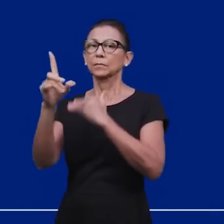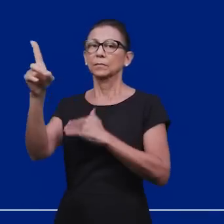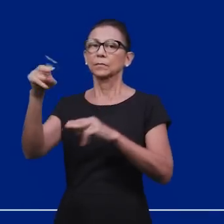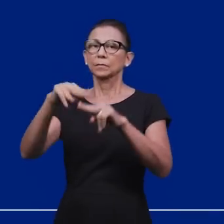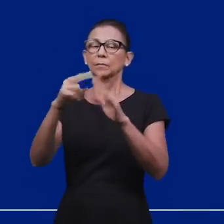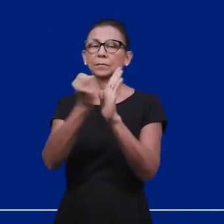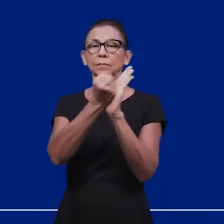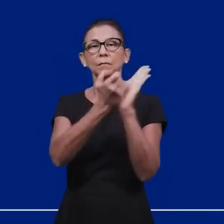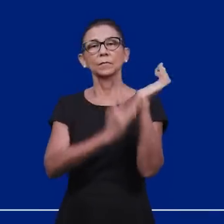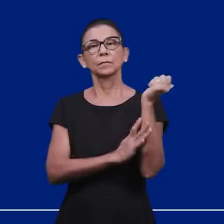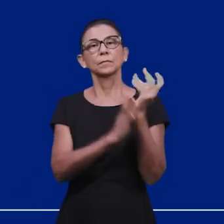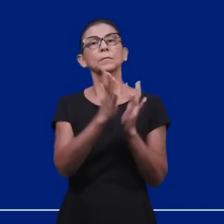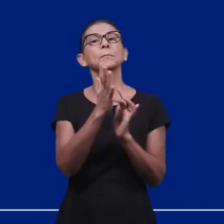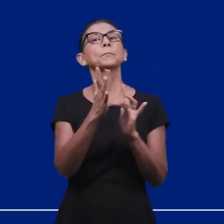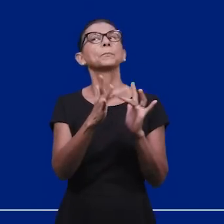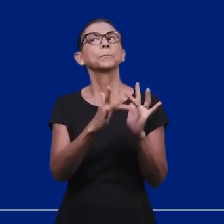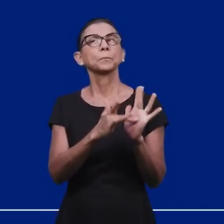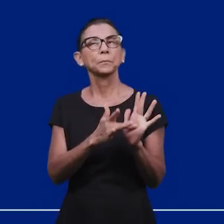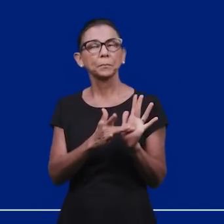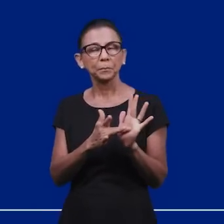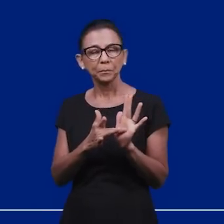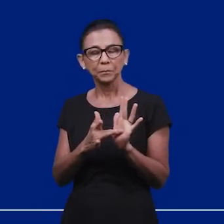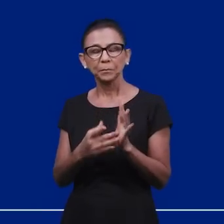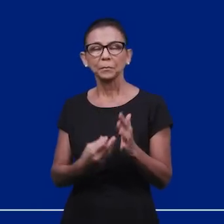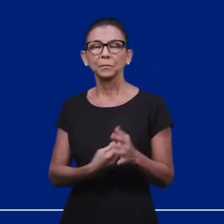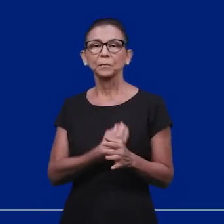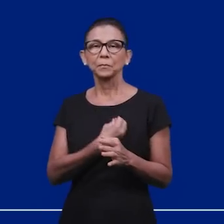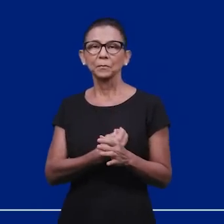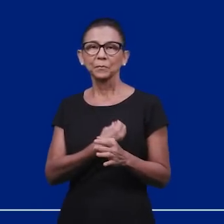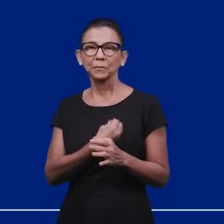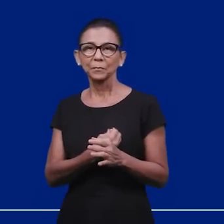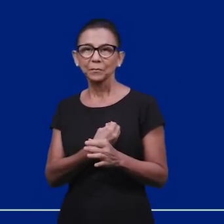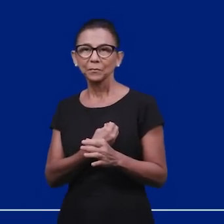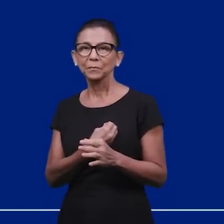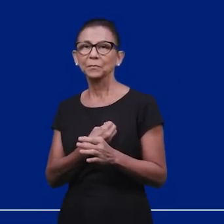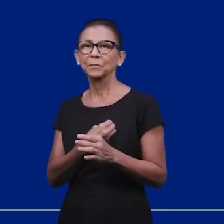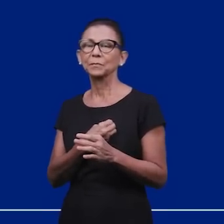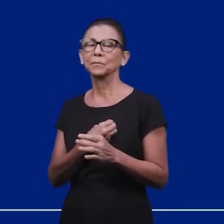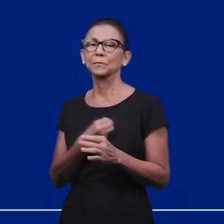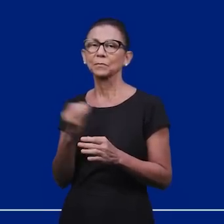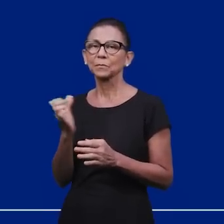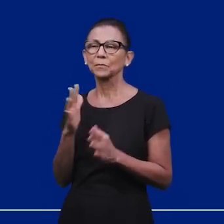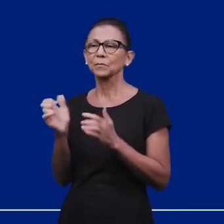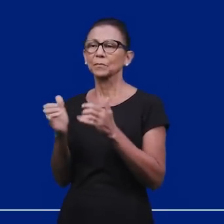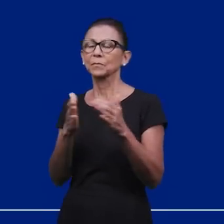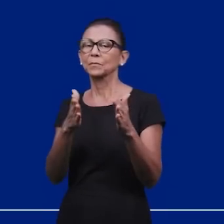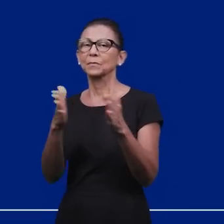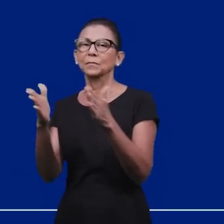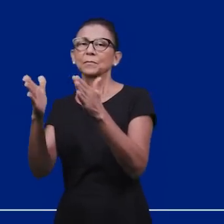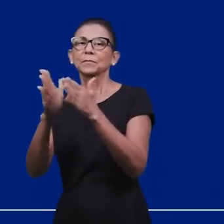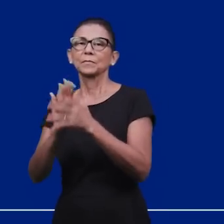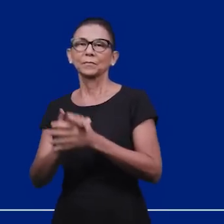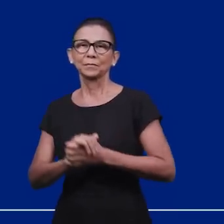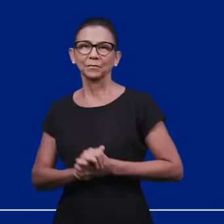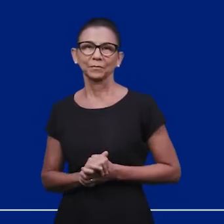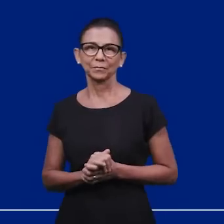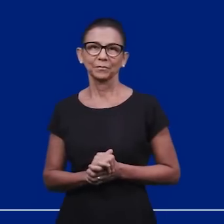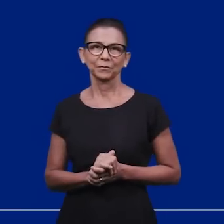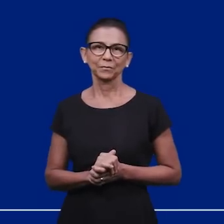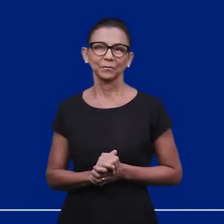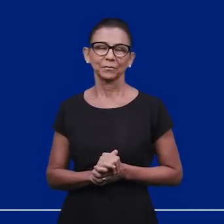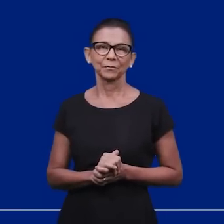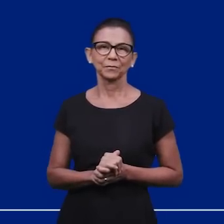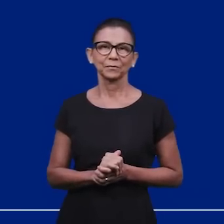pelo sangue de Jesus, pelo novo e vivo caminho que ele nos consagrou, pelo véu, isso é,